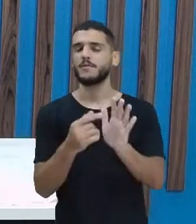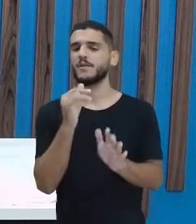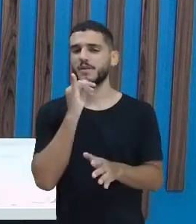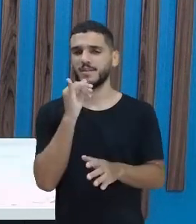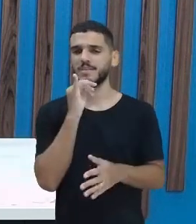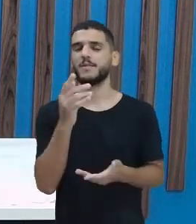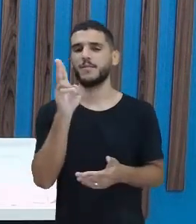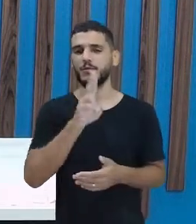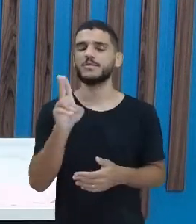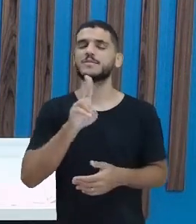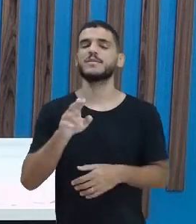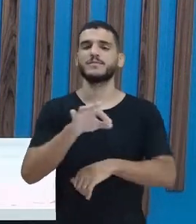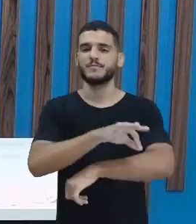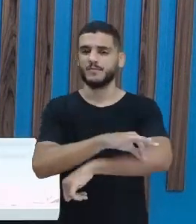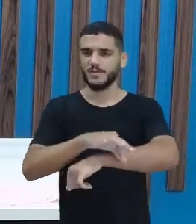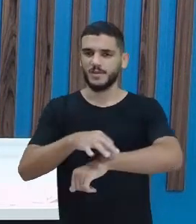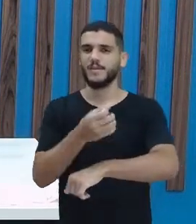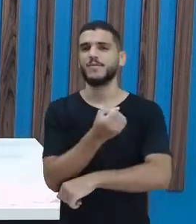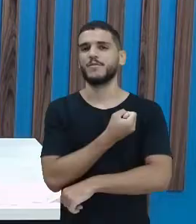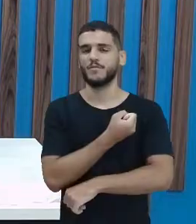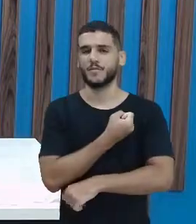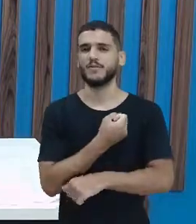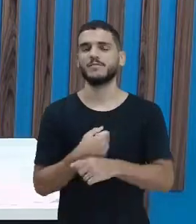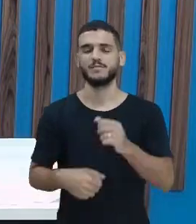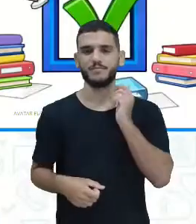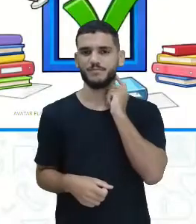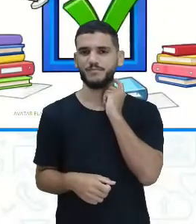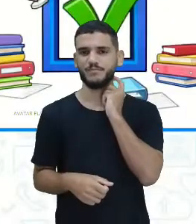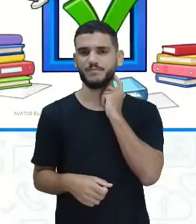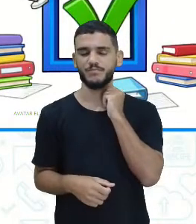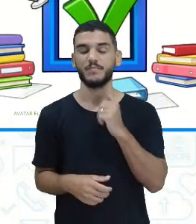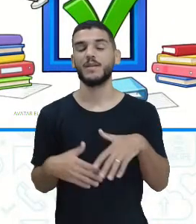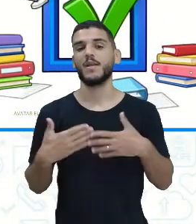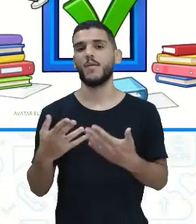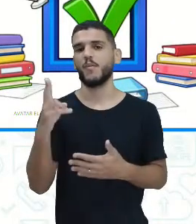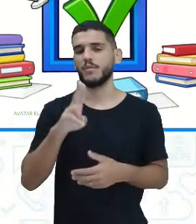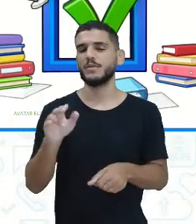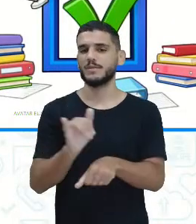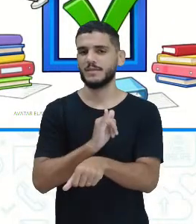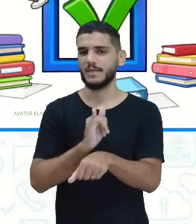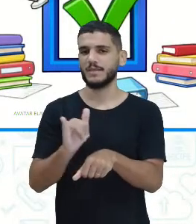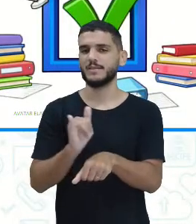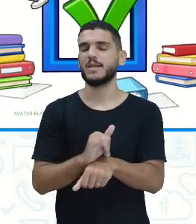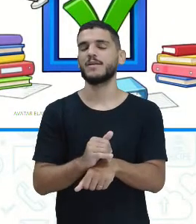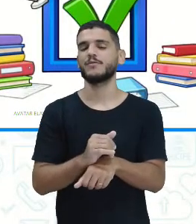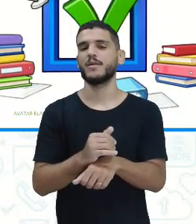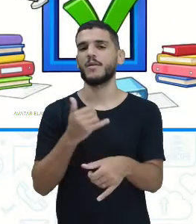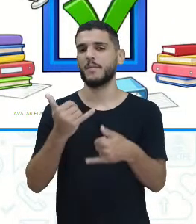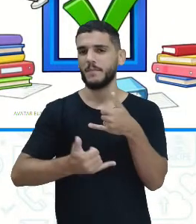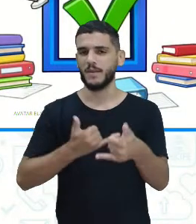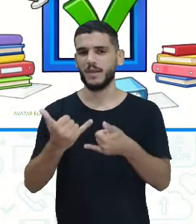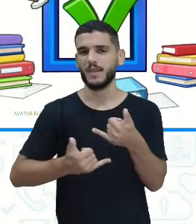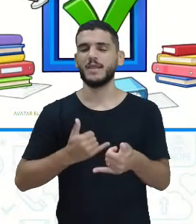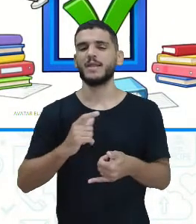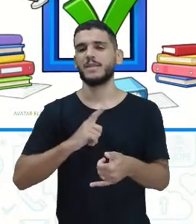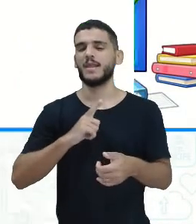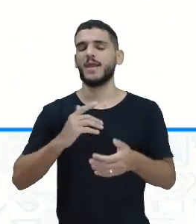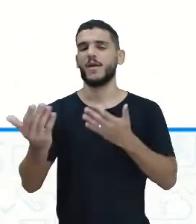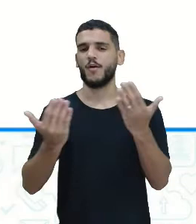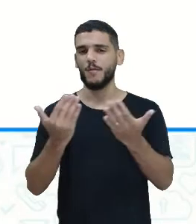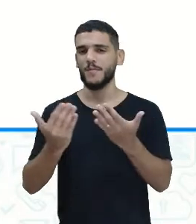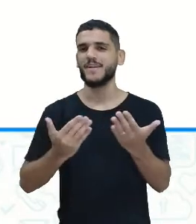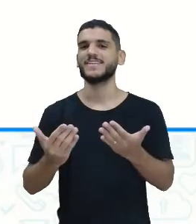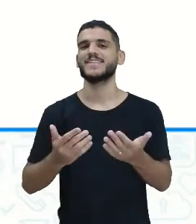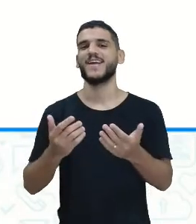exemplo utilizando a reta numérica. Através do jogo Batalha dos Números, a gente fez essa comparação e foi bem